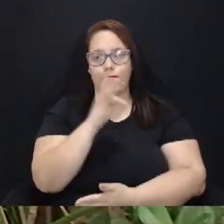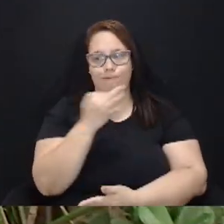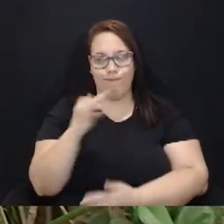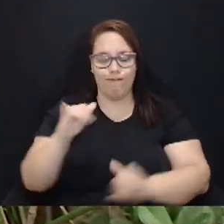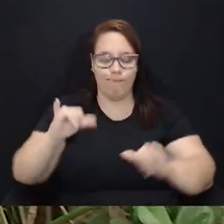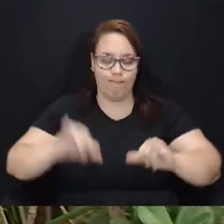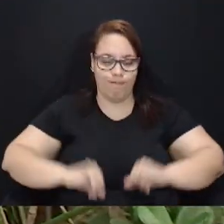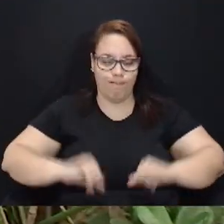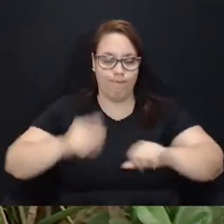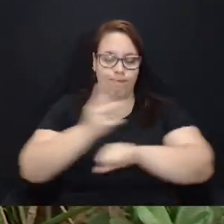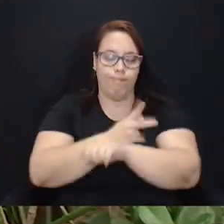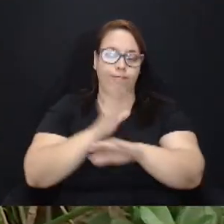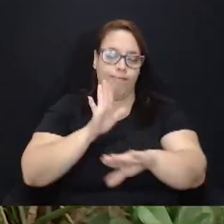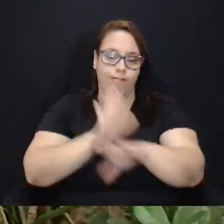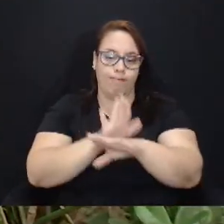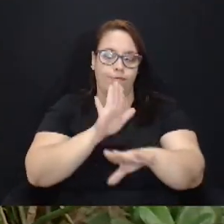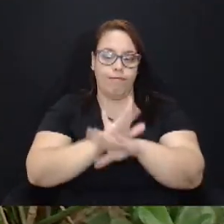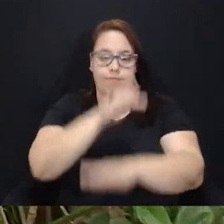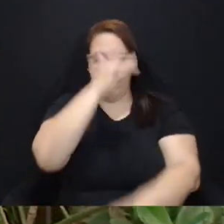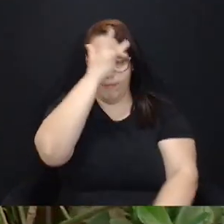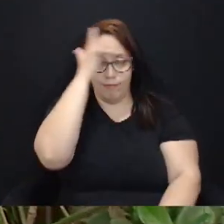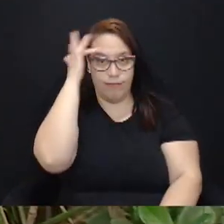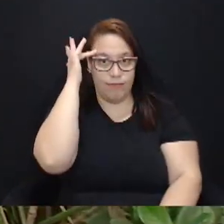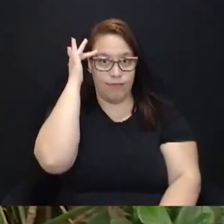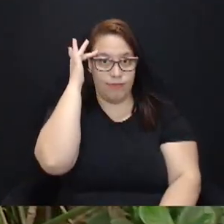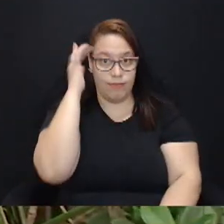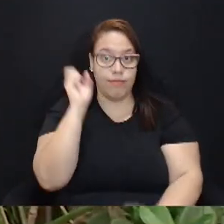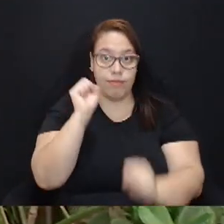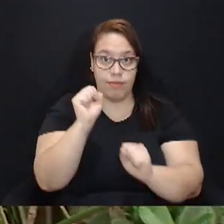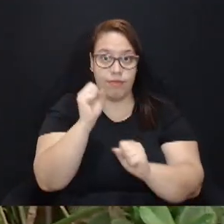para que outras pessoas pudessem sobreviver.